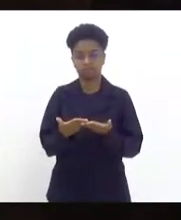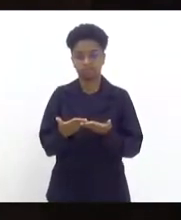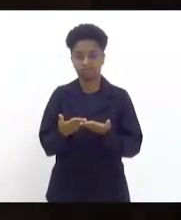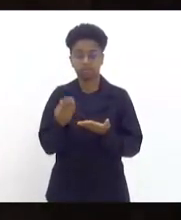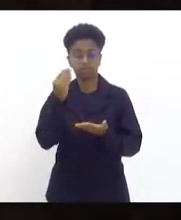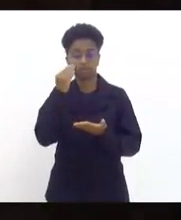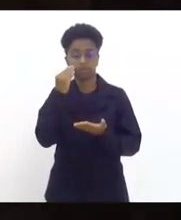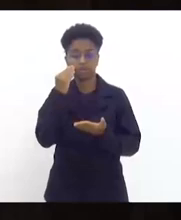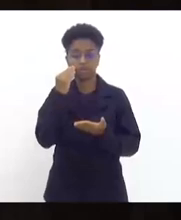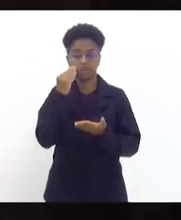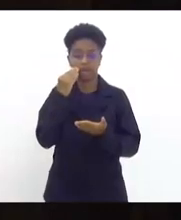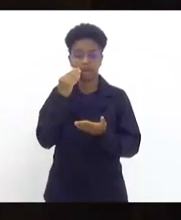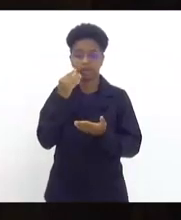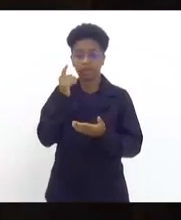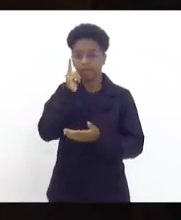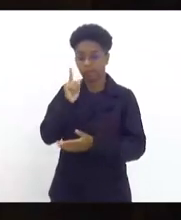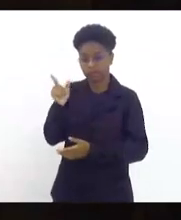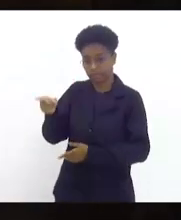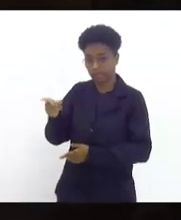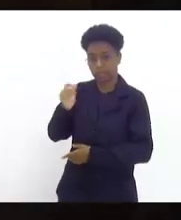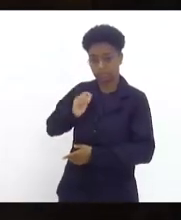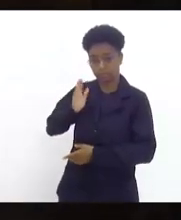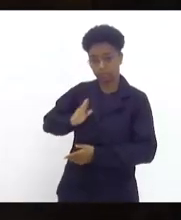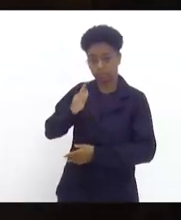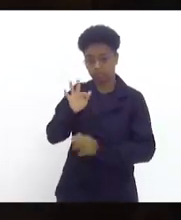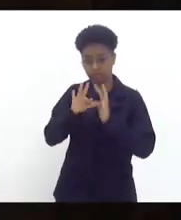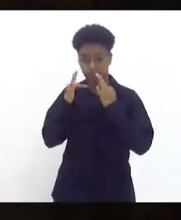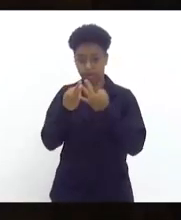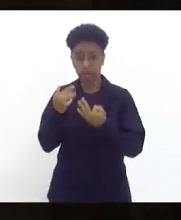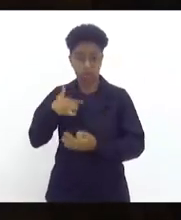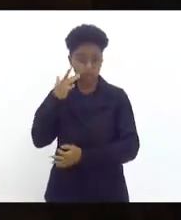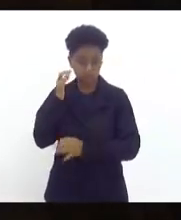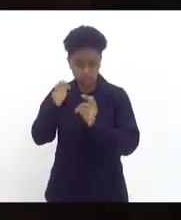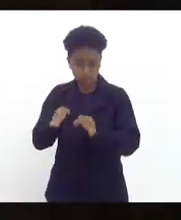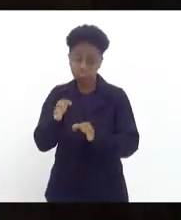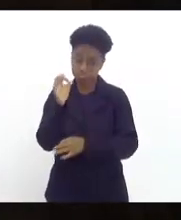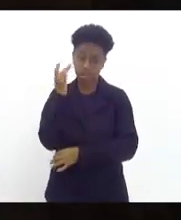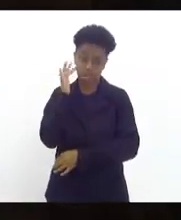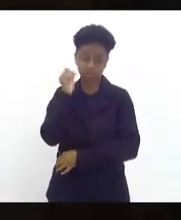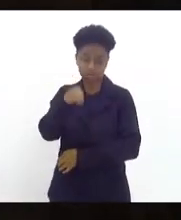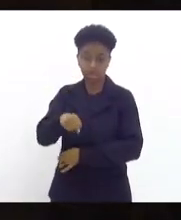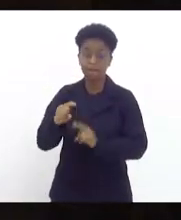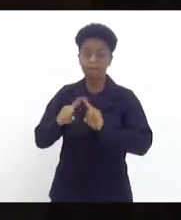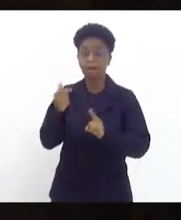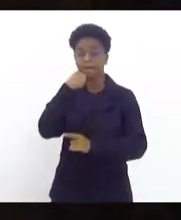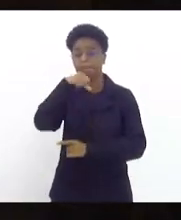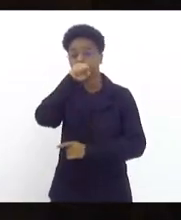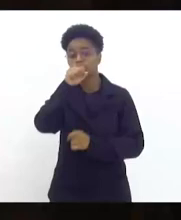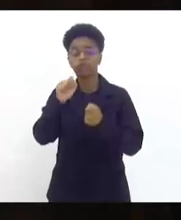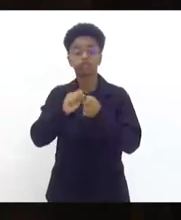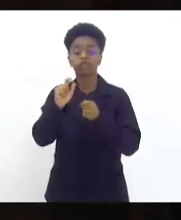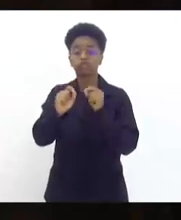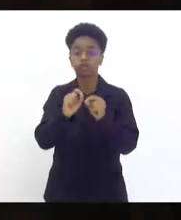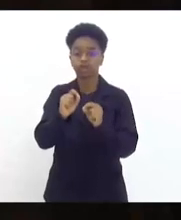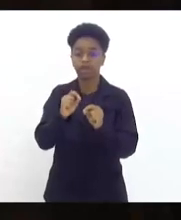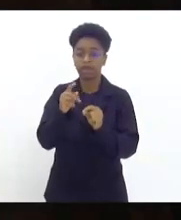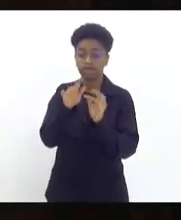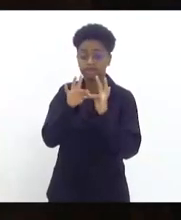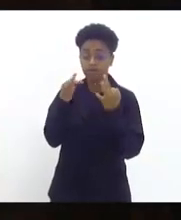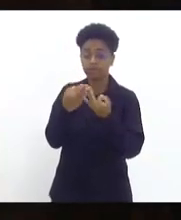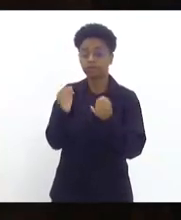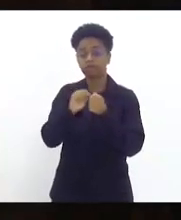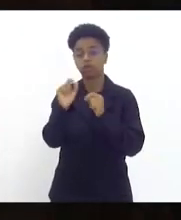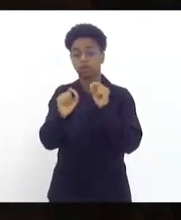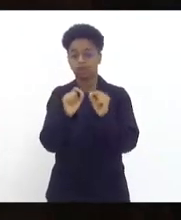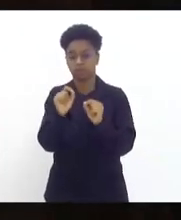cumprir para elas ganharem o bolsa família delas eu acho justo acho mas o que que essas mães estão fazendo o que que esses pais dessas crianças estão fazendo